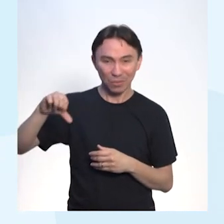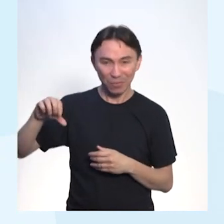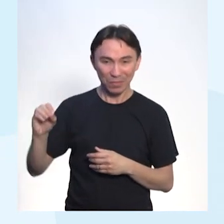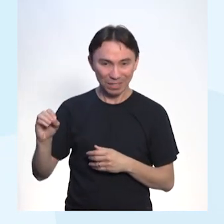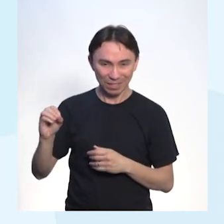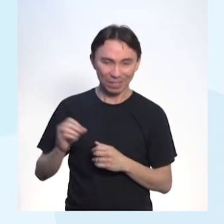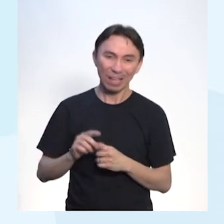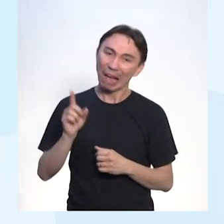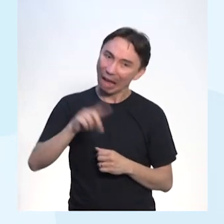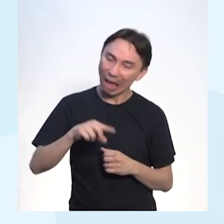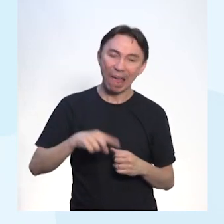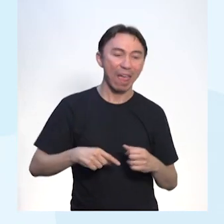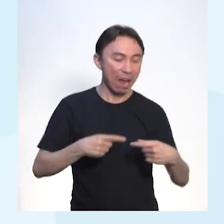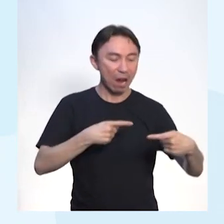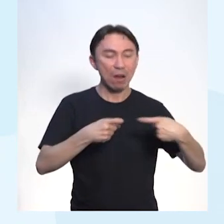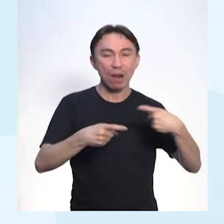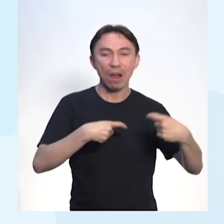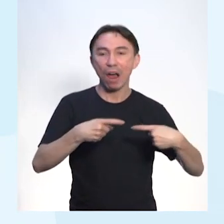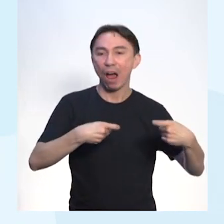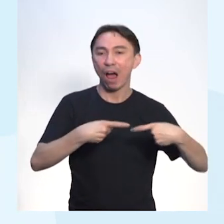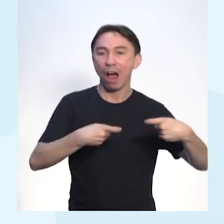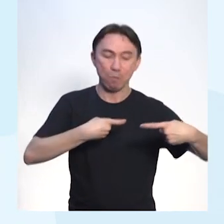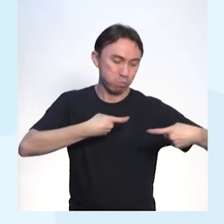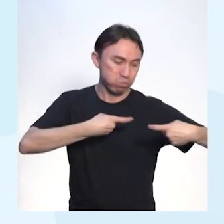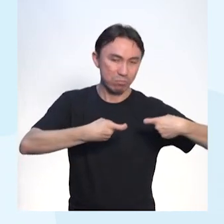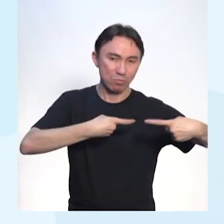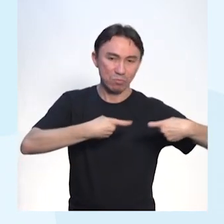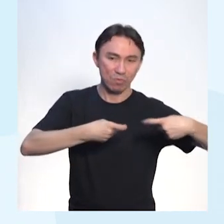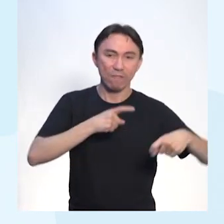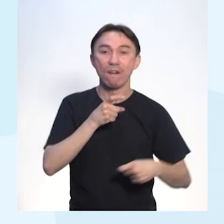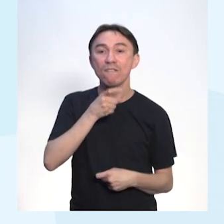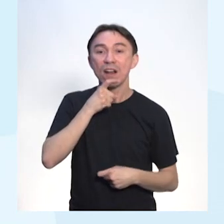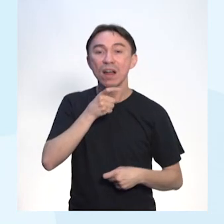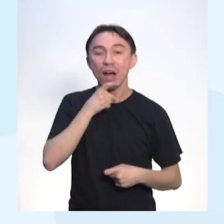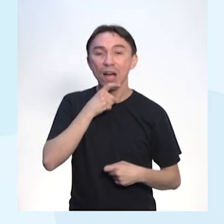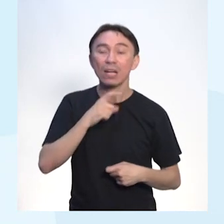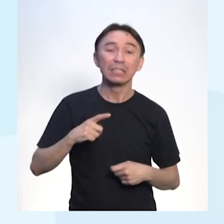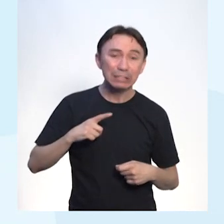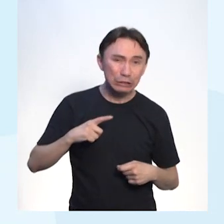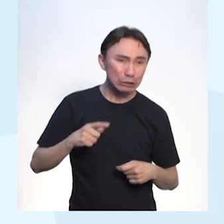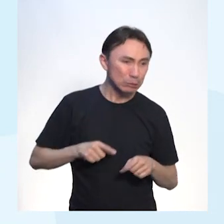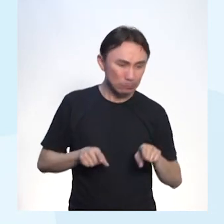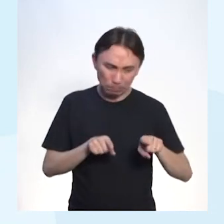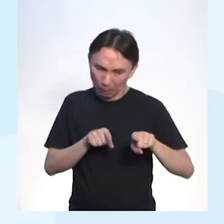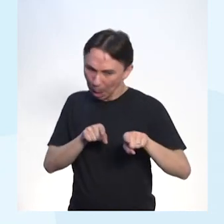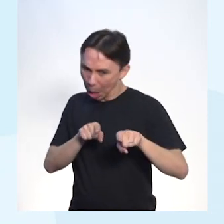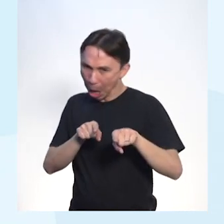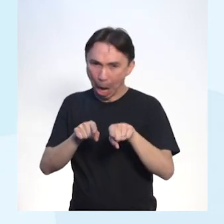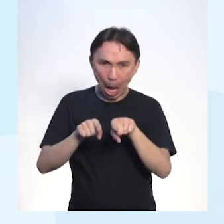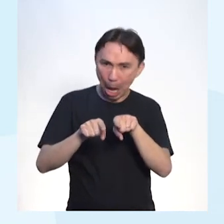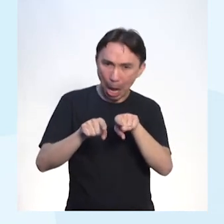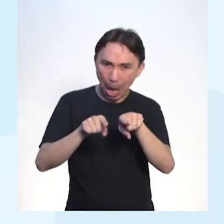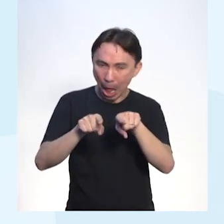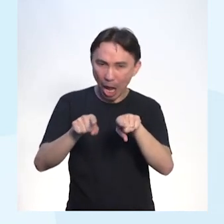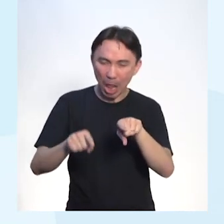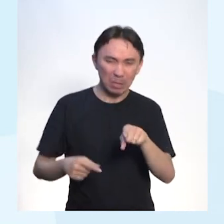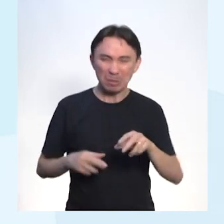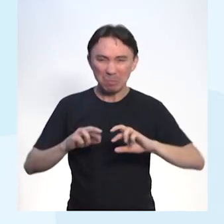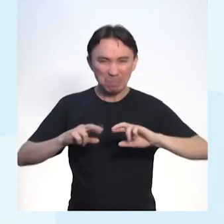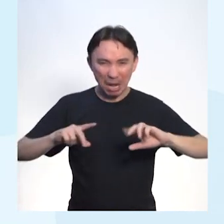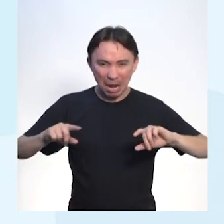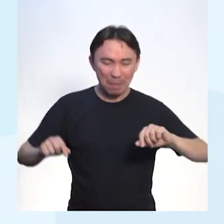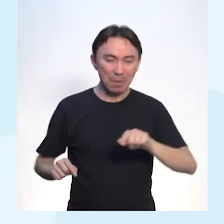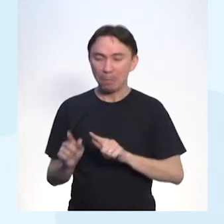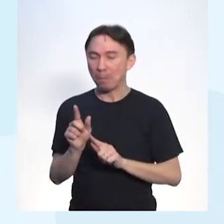Fria. Embora houvesse uma intensa corrida armamentista, inclusive com testes com armas nucleares,